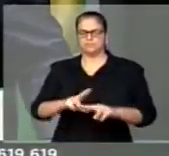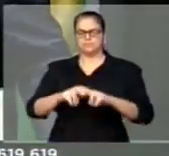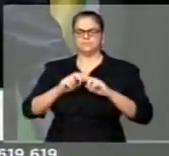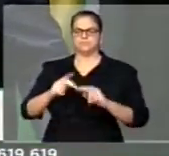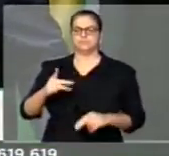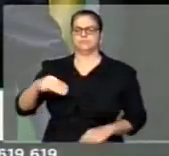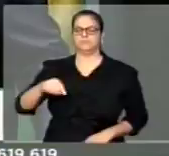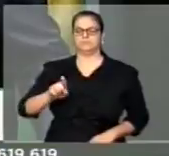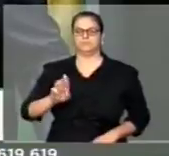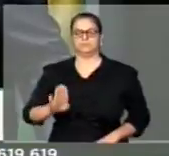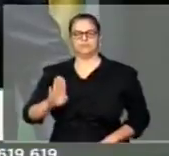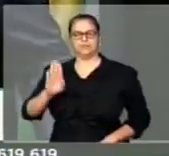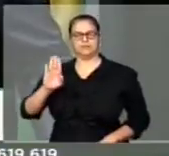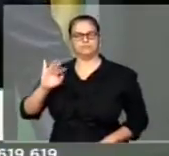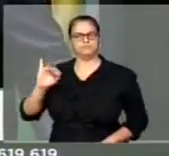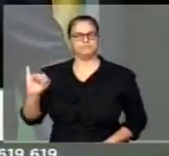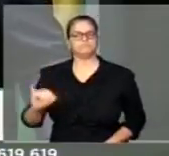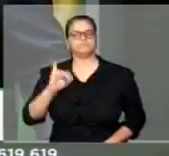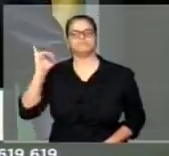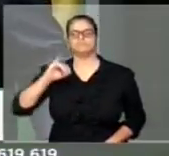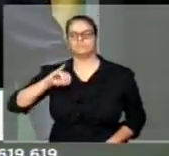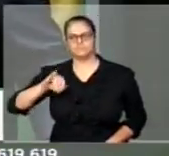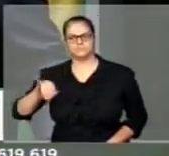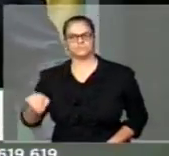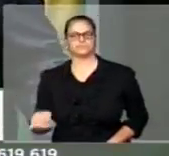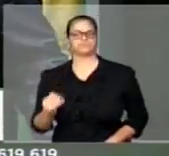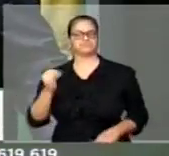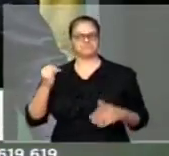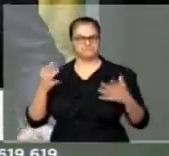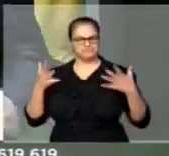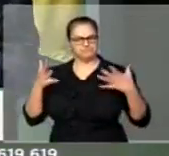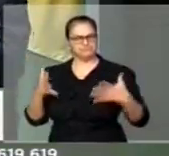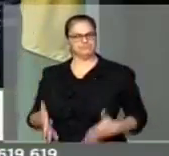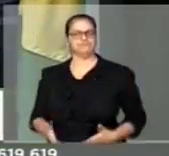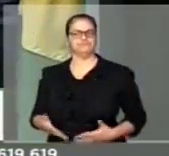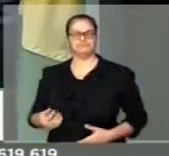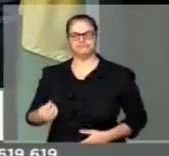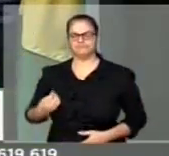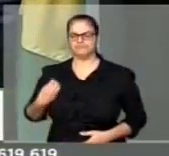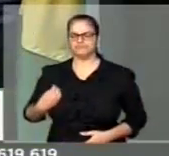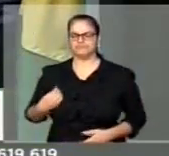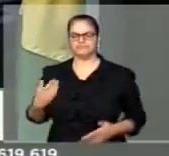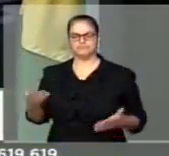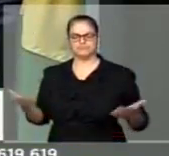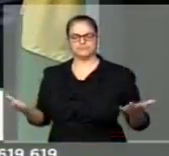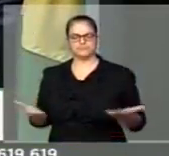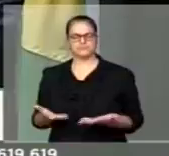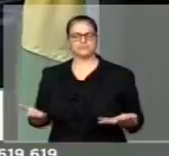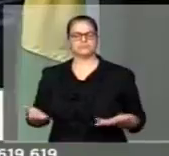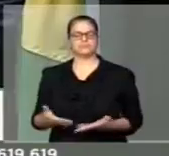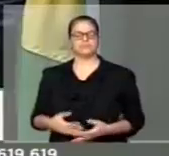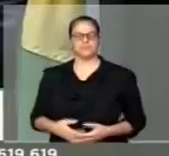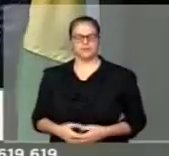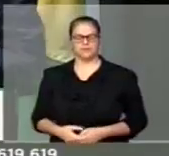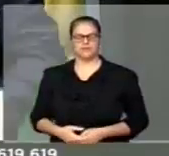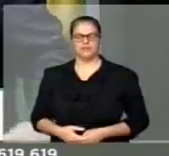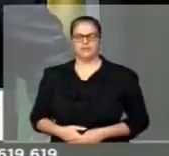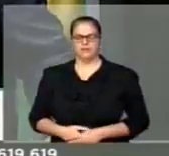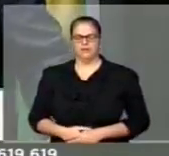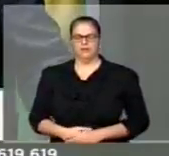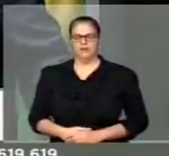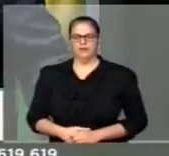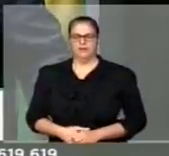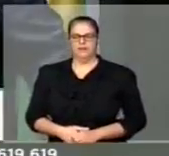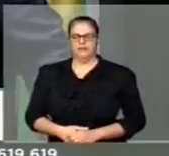novamente a oportunidade de o PMDB aglutinar no seu entorno as forças necessárias para que o Brasil se reencontre com o